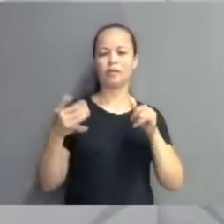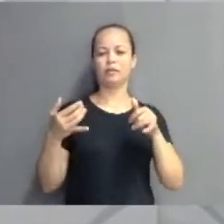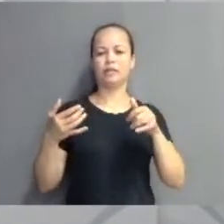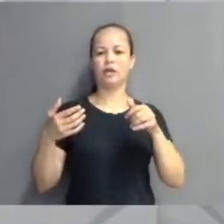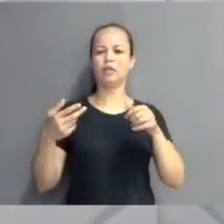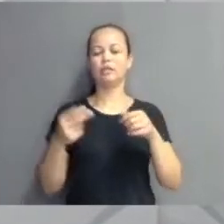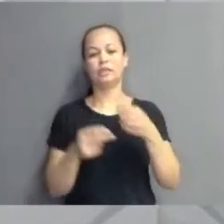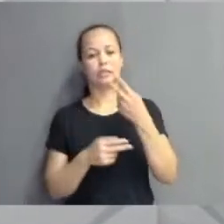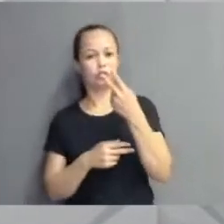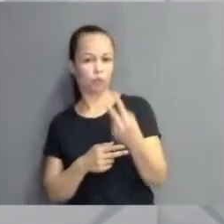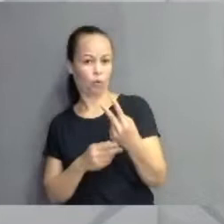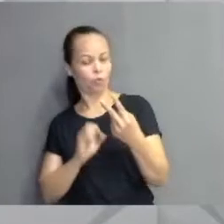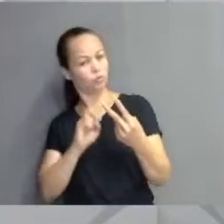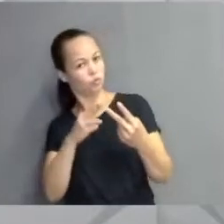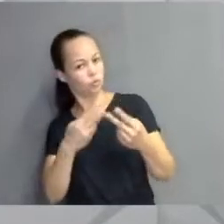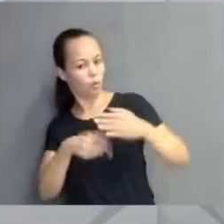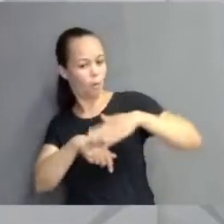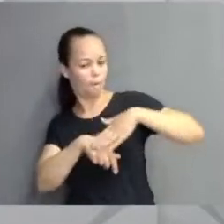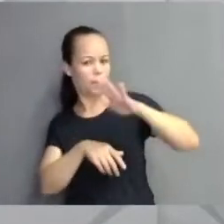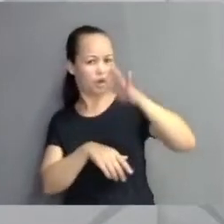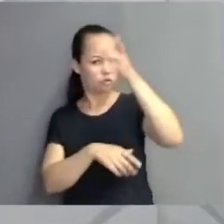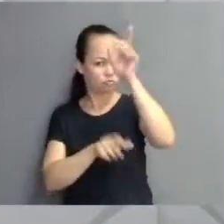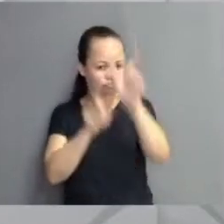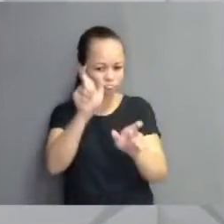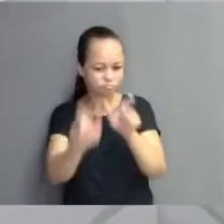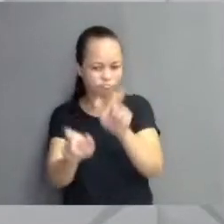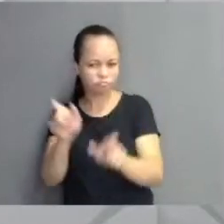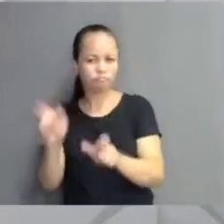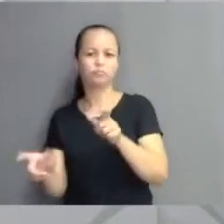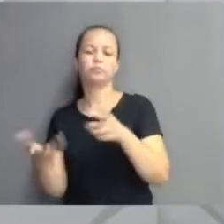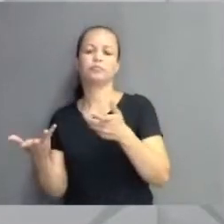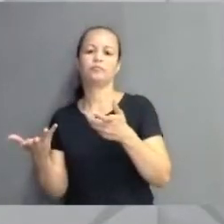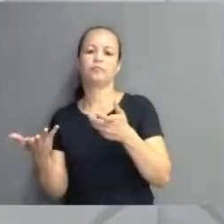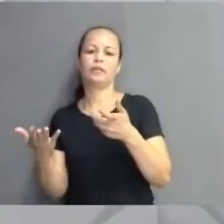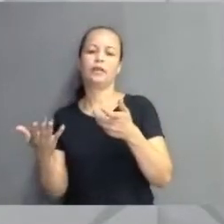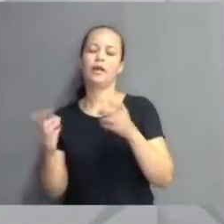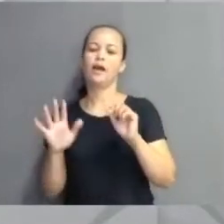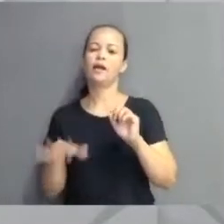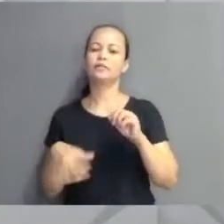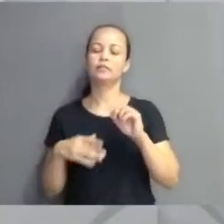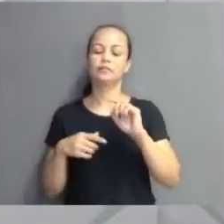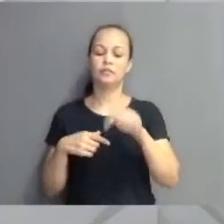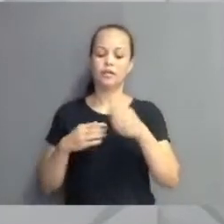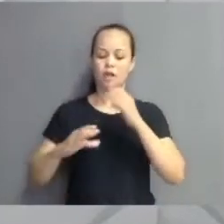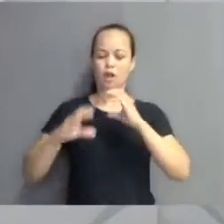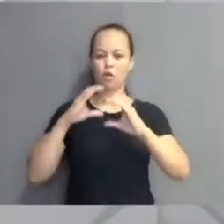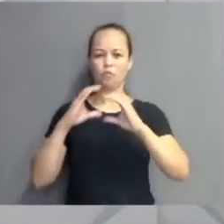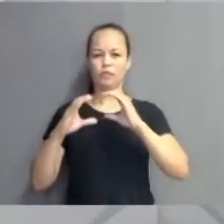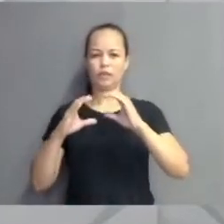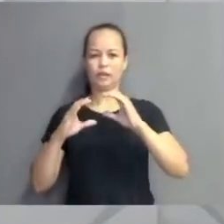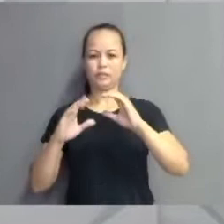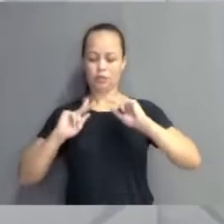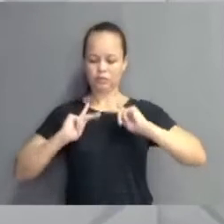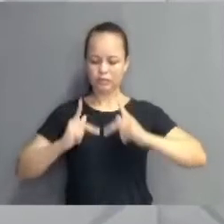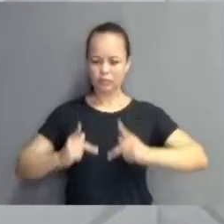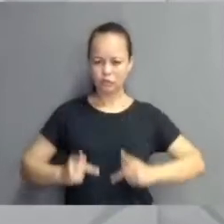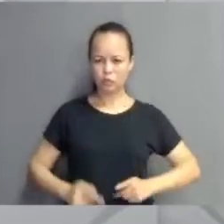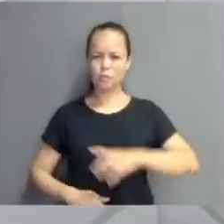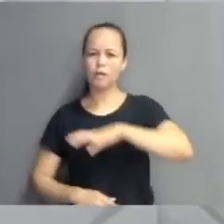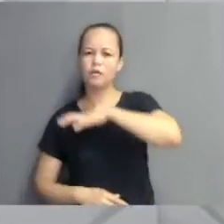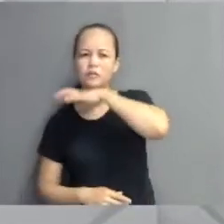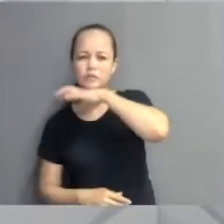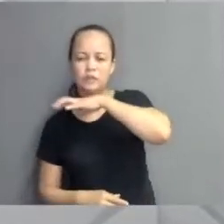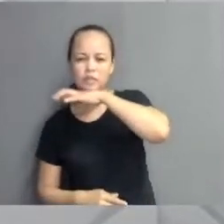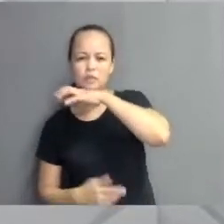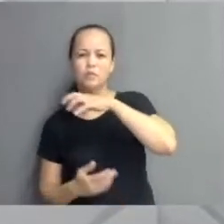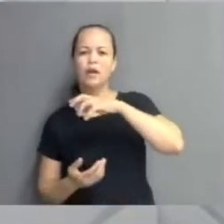dois ou mais interlocutores através da comunicação os seres humanos e os animais